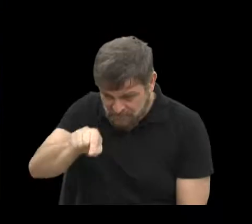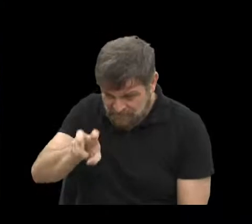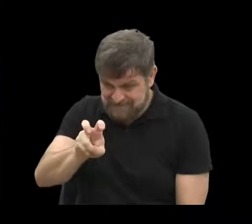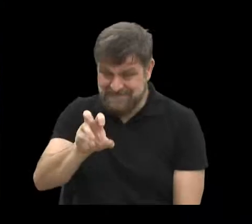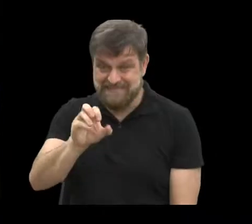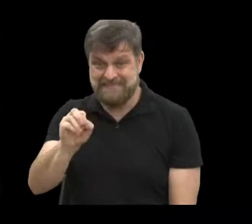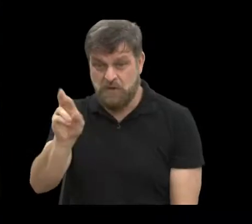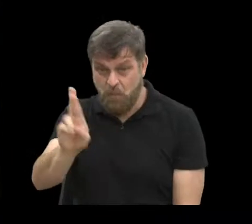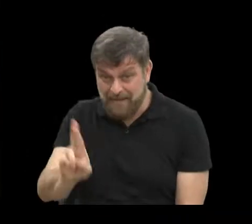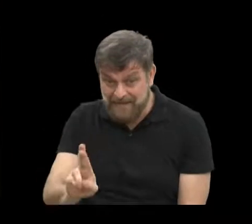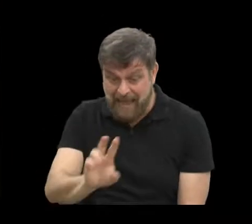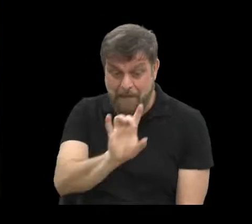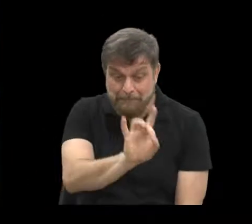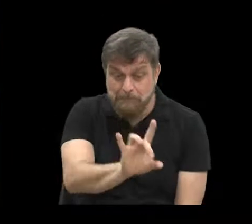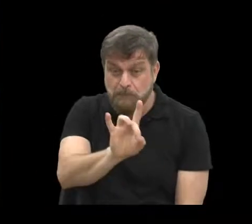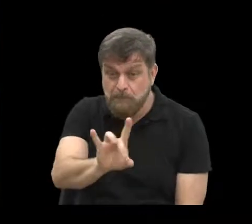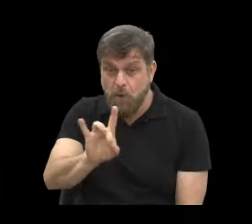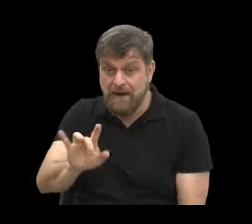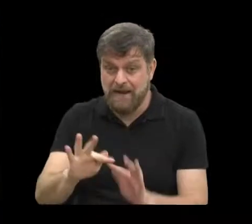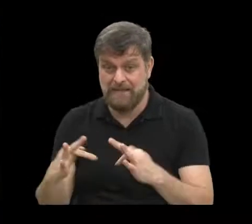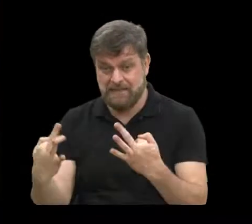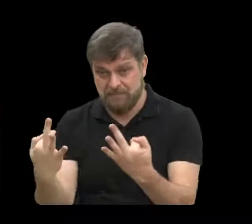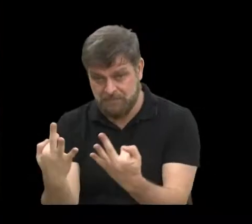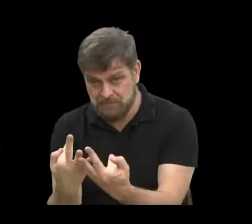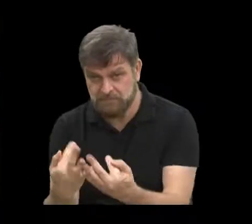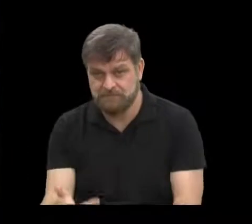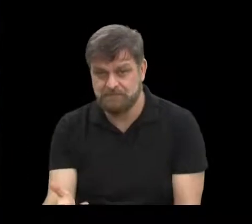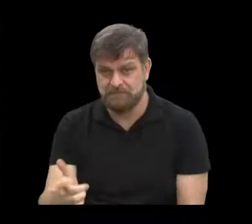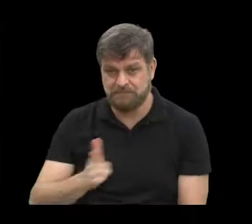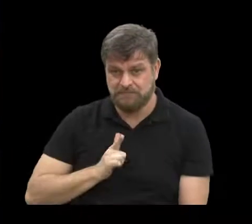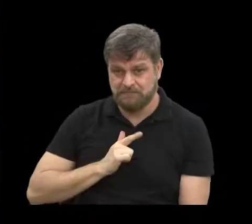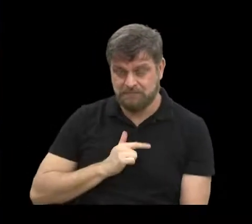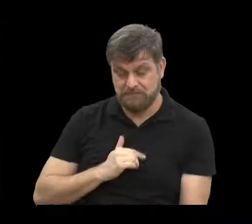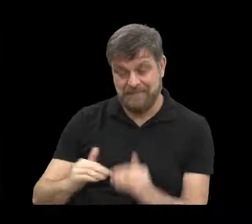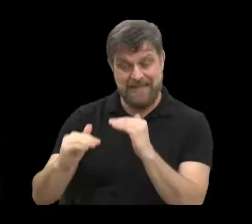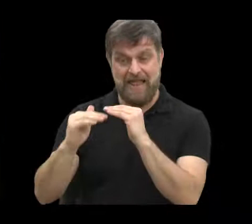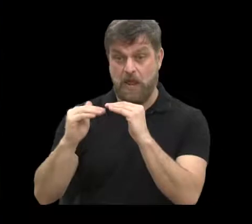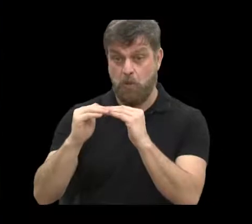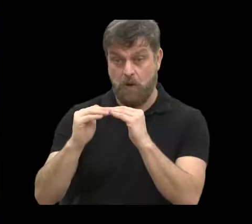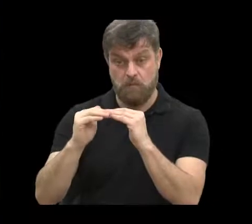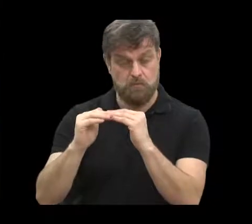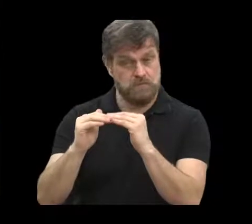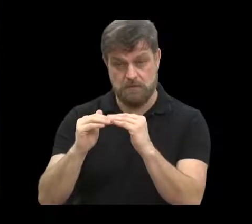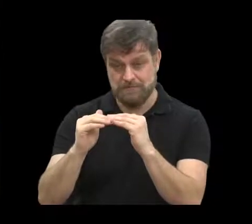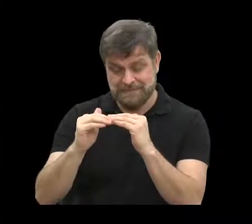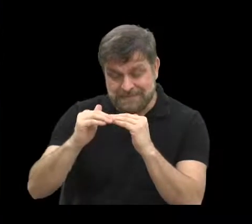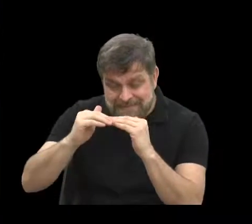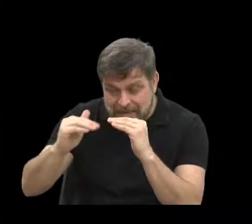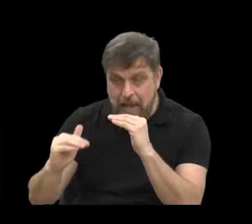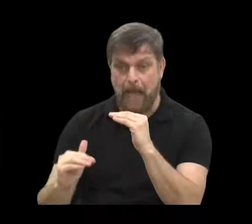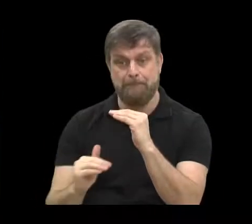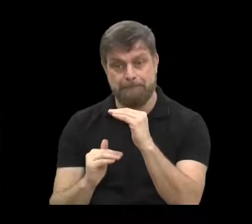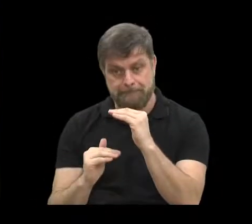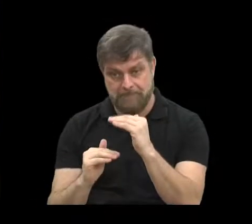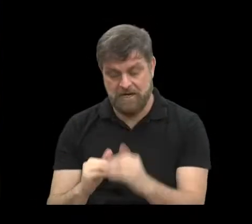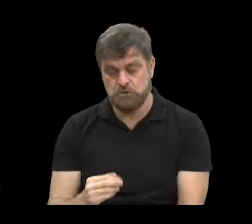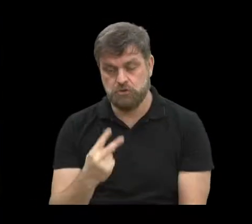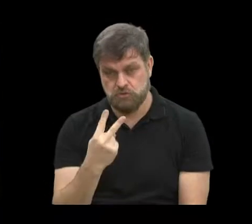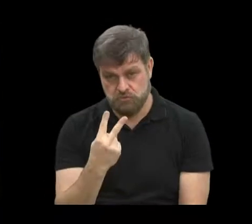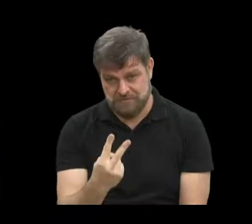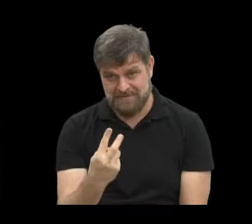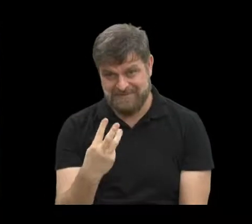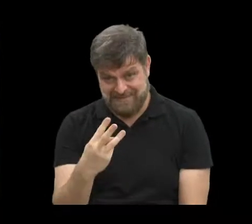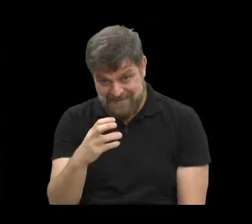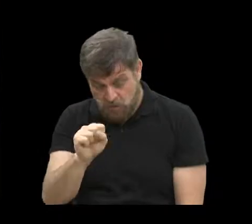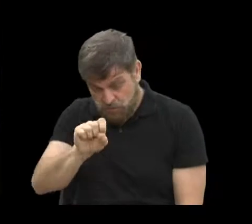238,50 por pessoa. Se for R$ 238,50, já é igual, então já é superior ao critério,